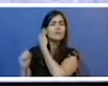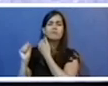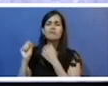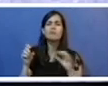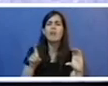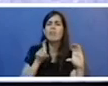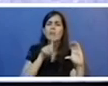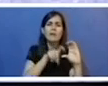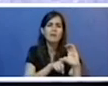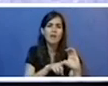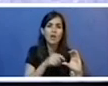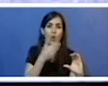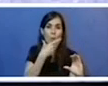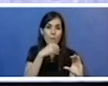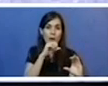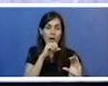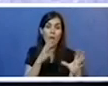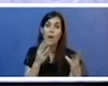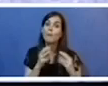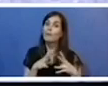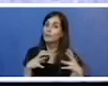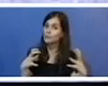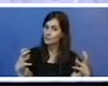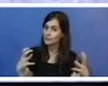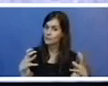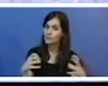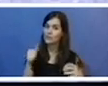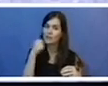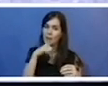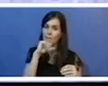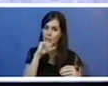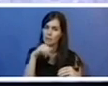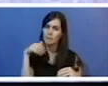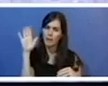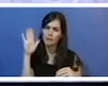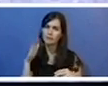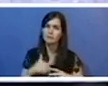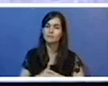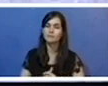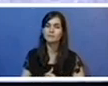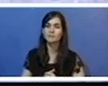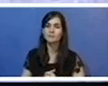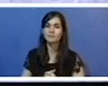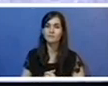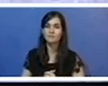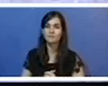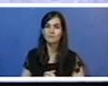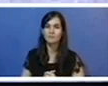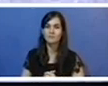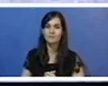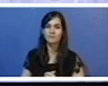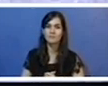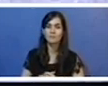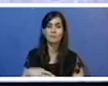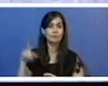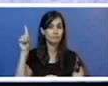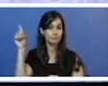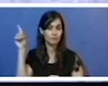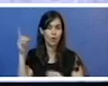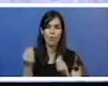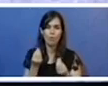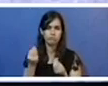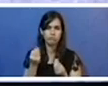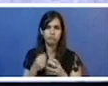relação aos pais é muito grande. Mãe, principalmente. Agora, a glândula sudorípara, sebácea e